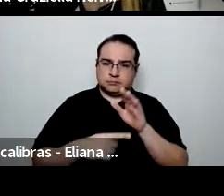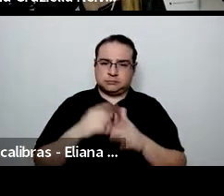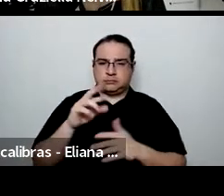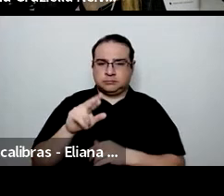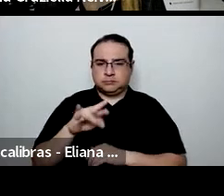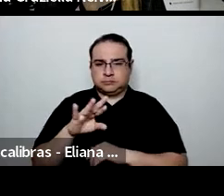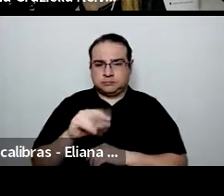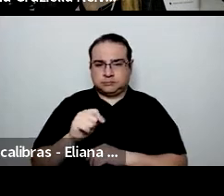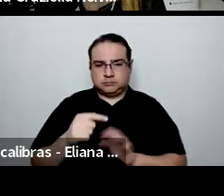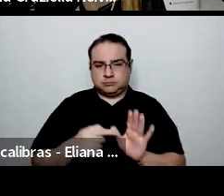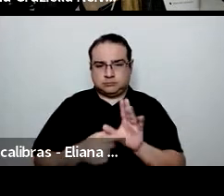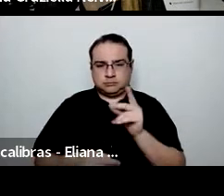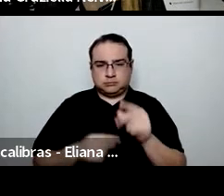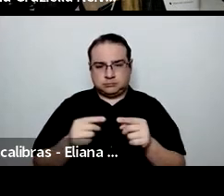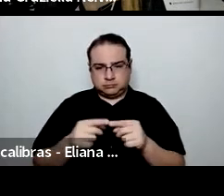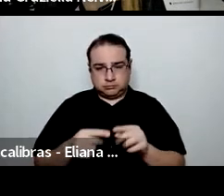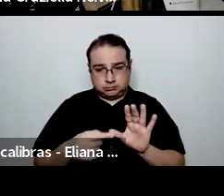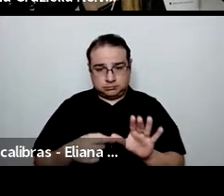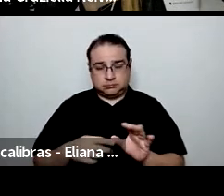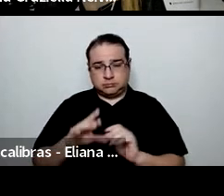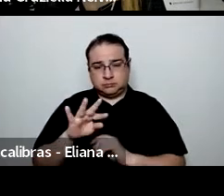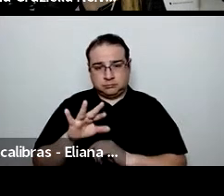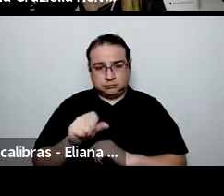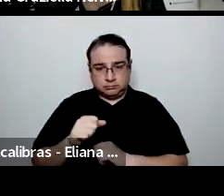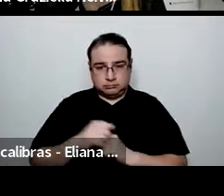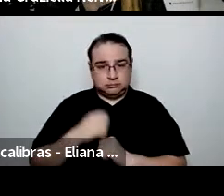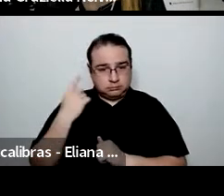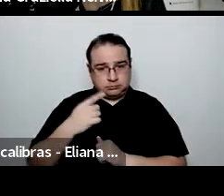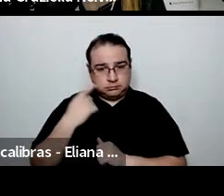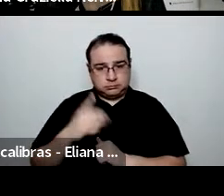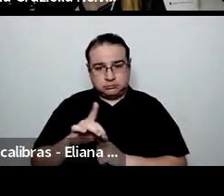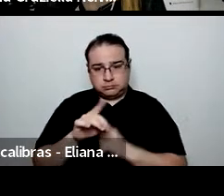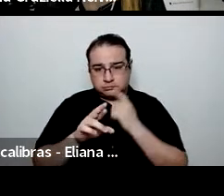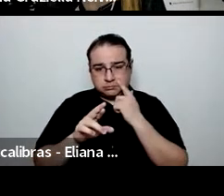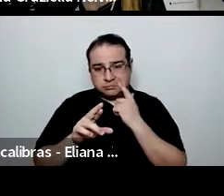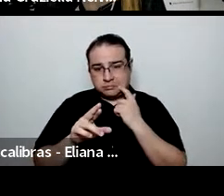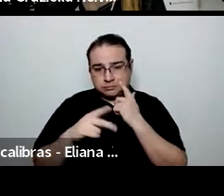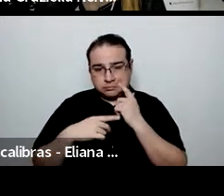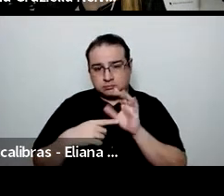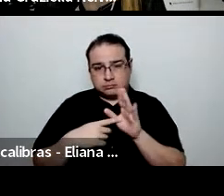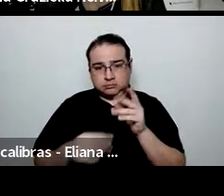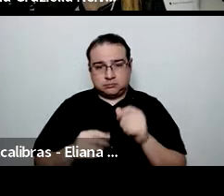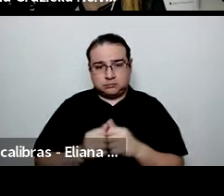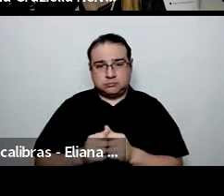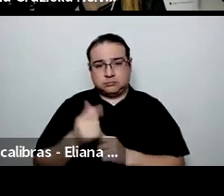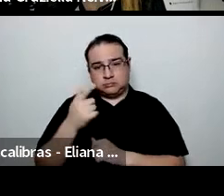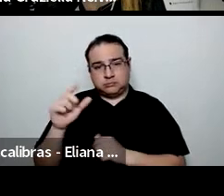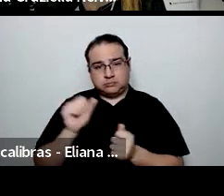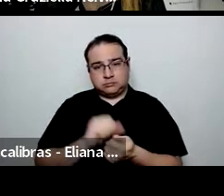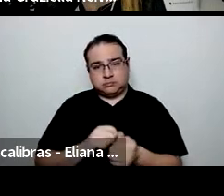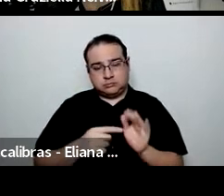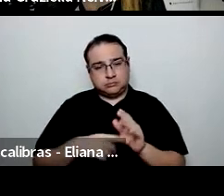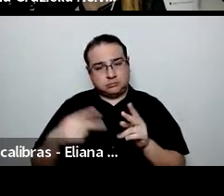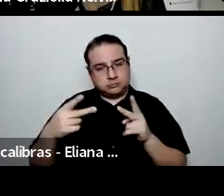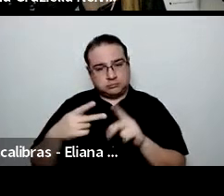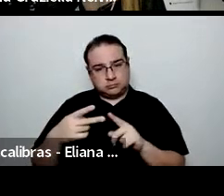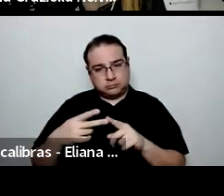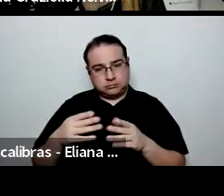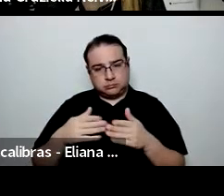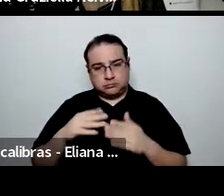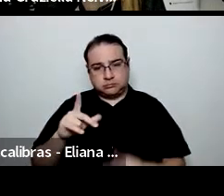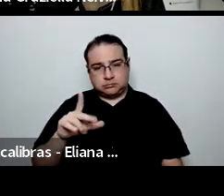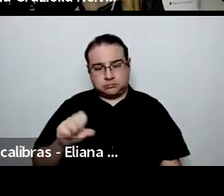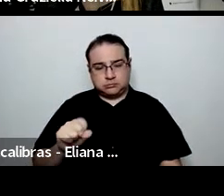Roberta Maria Gonçalves Barreto Costa Advogados doutores Vanderlei Ramos dos Santos e outros 2º recorrido